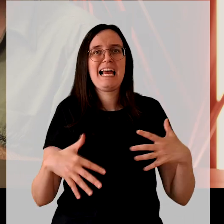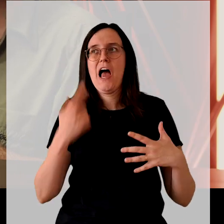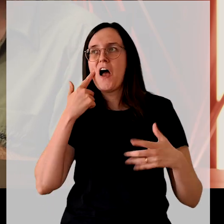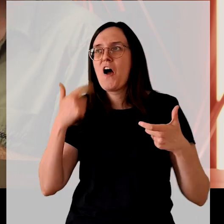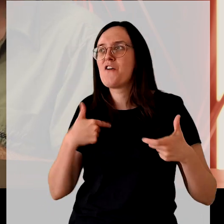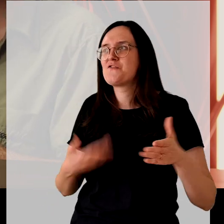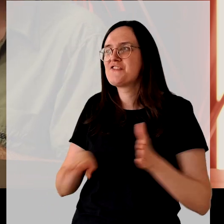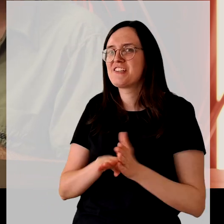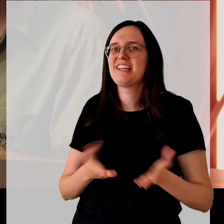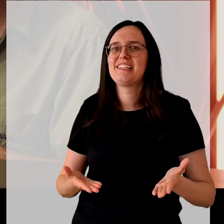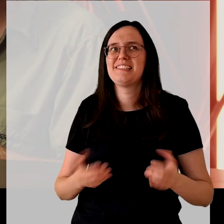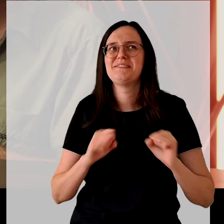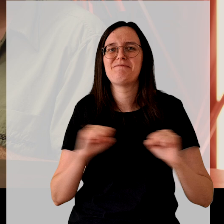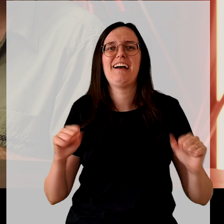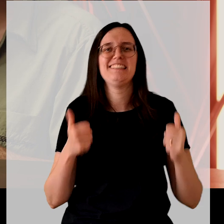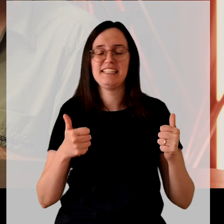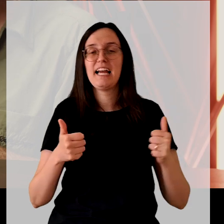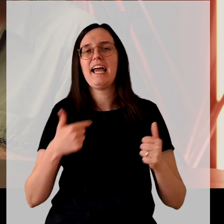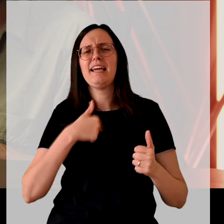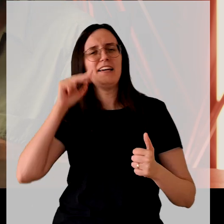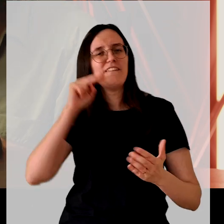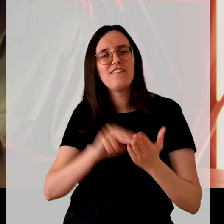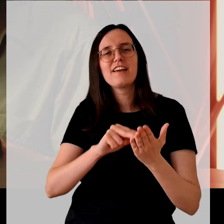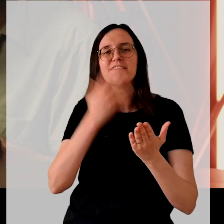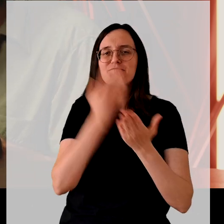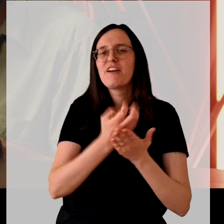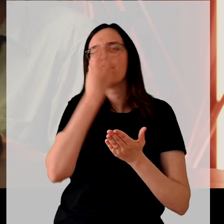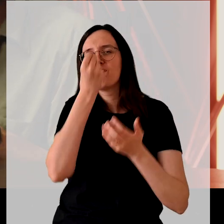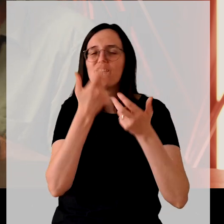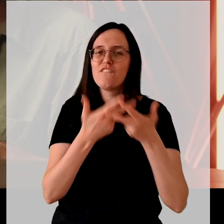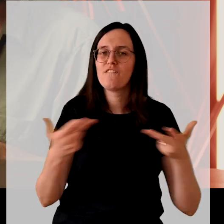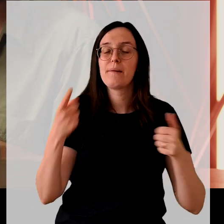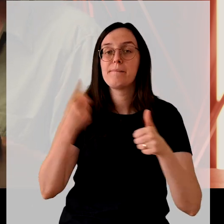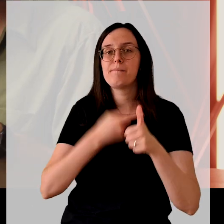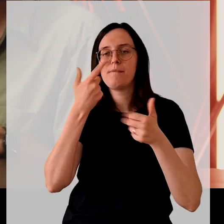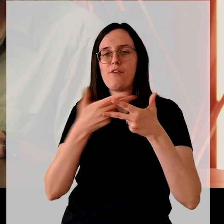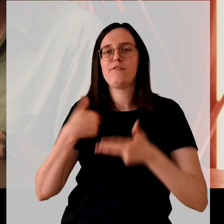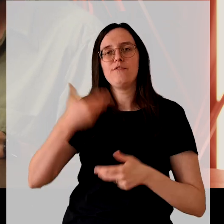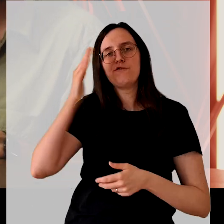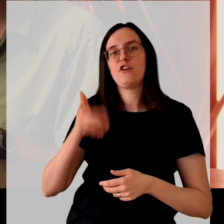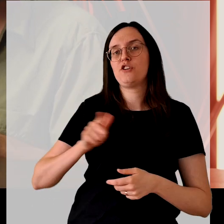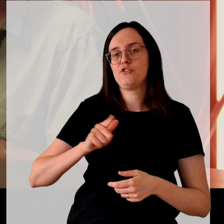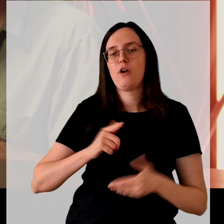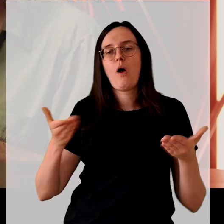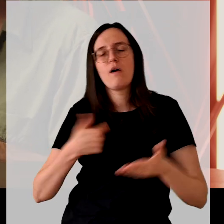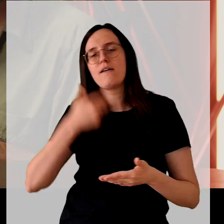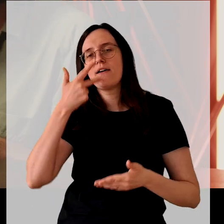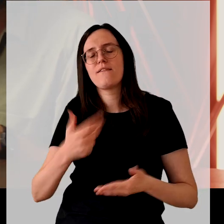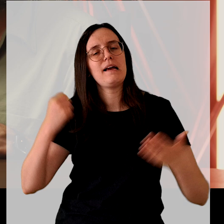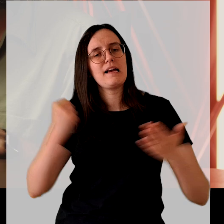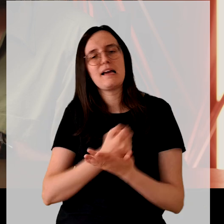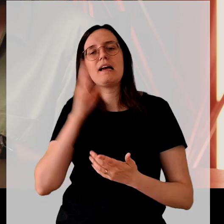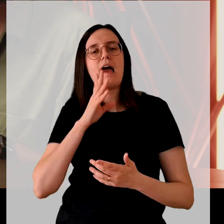caraca, velho, olha onde que eu tô. Que massa, né? E vejo foto, né, das coisas do primeiro equipamento que eu tive para o que eu tenho hoje,